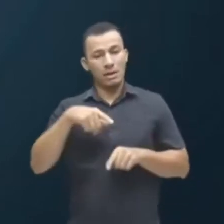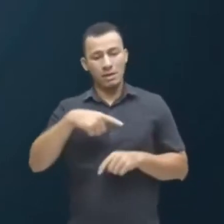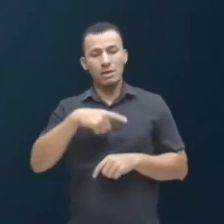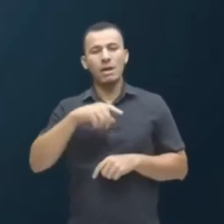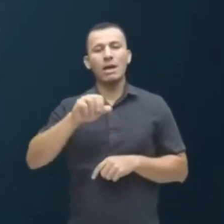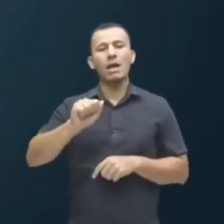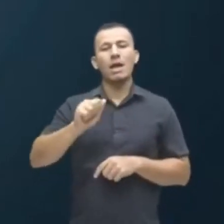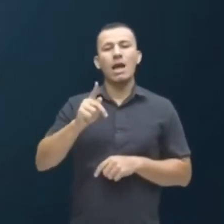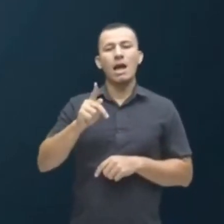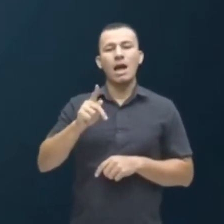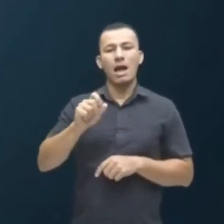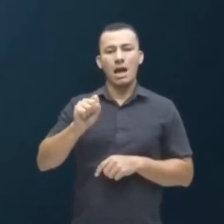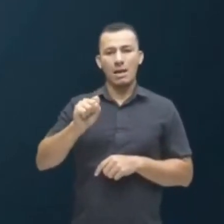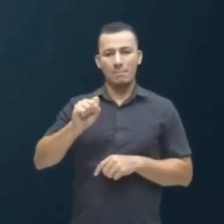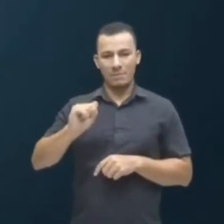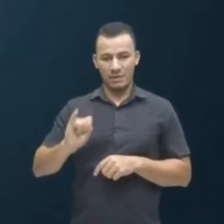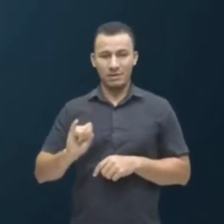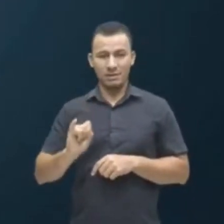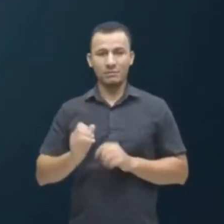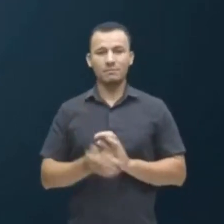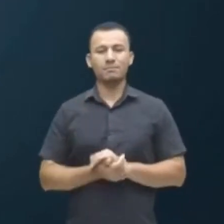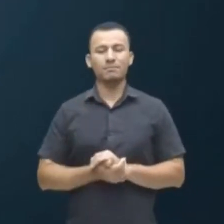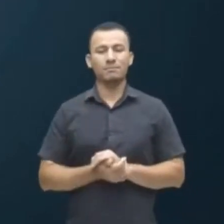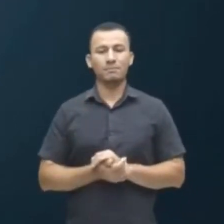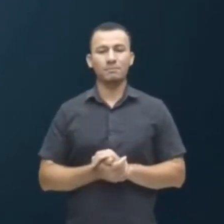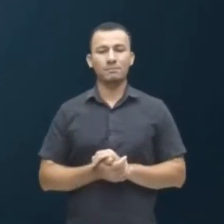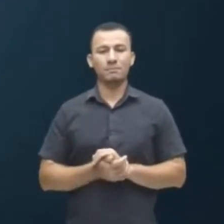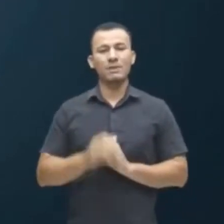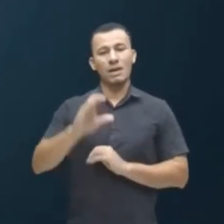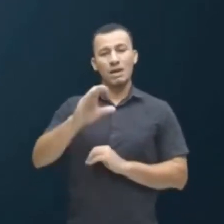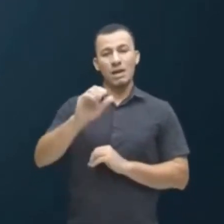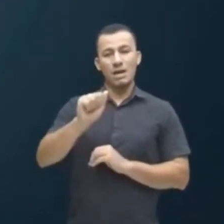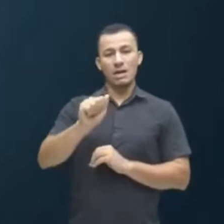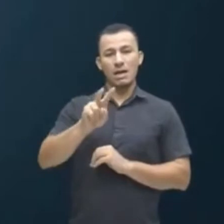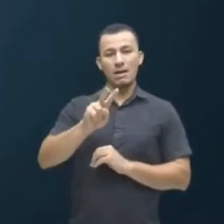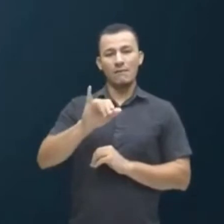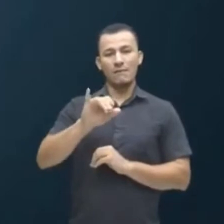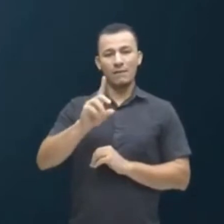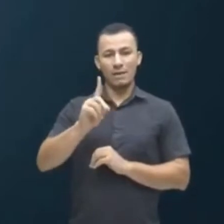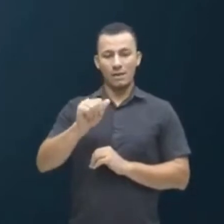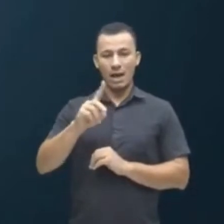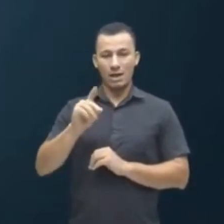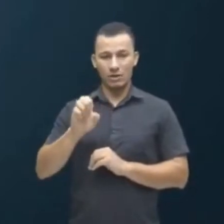4 cavidades. Nós temos aqui o átrio